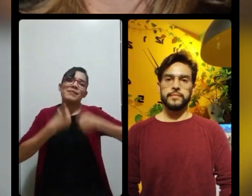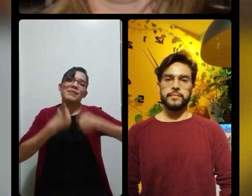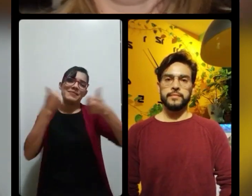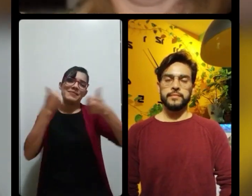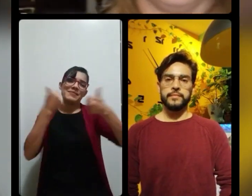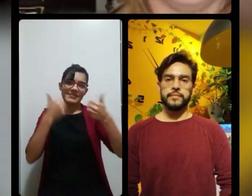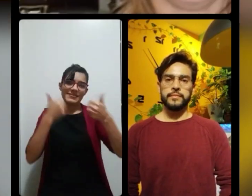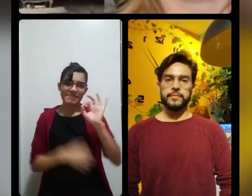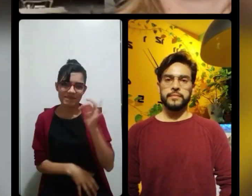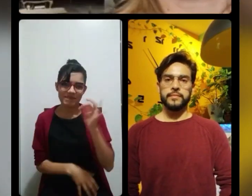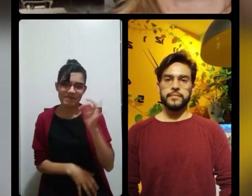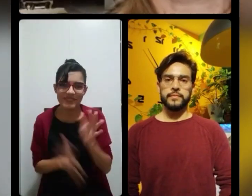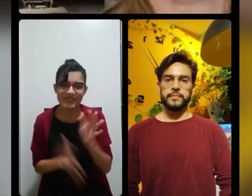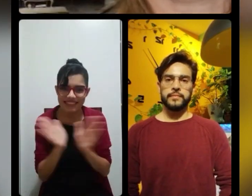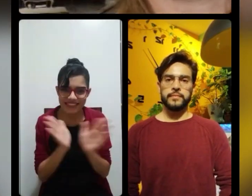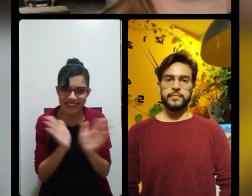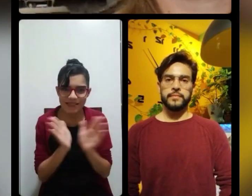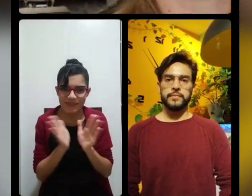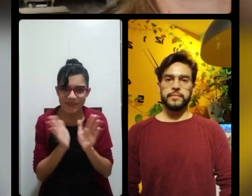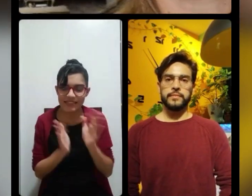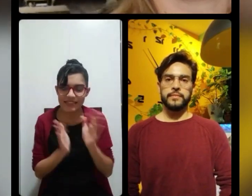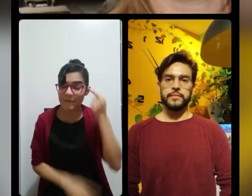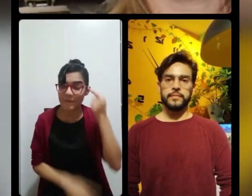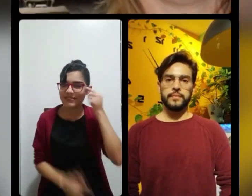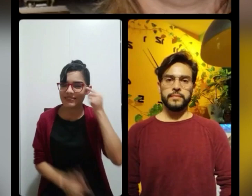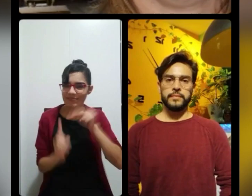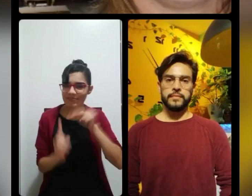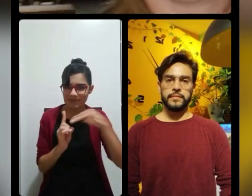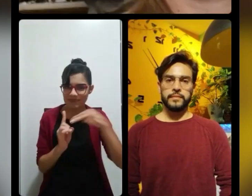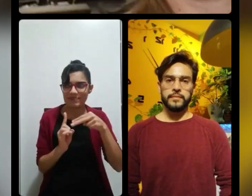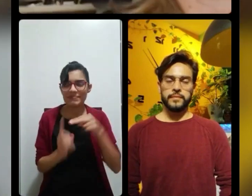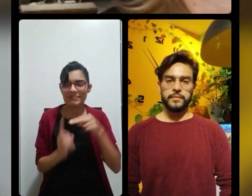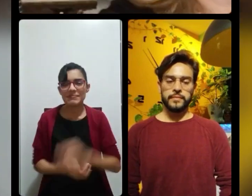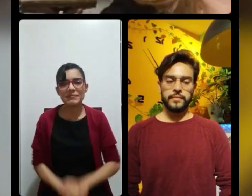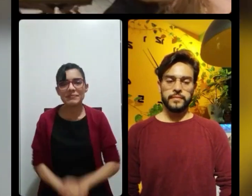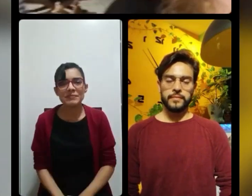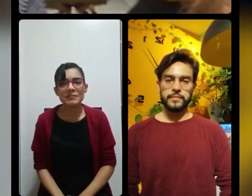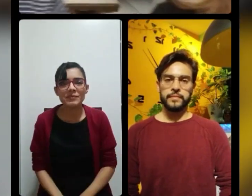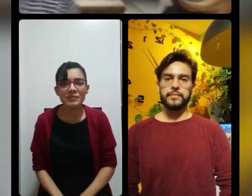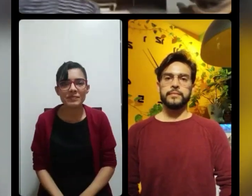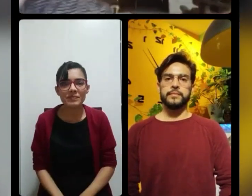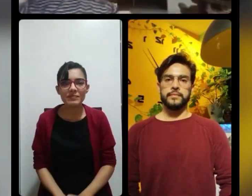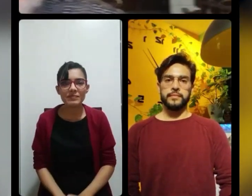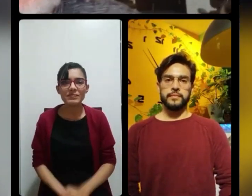vai fazer as considerações iniciais dele.